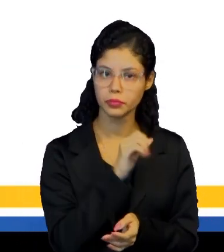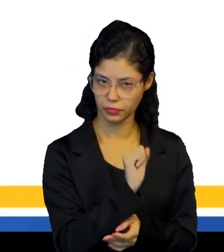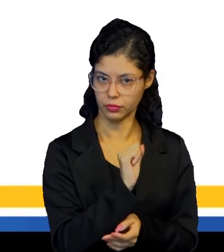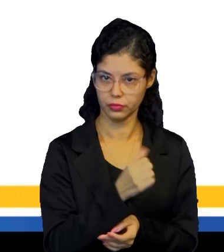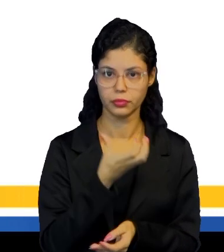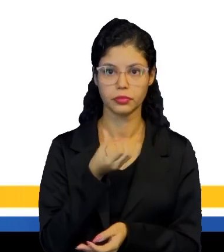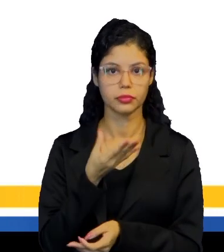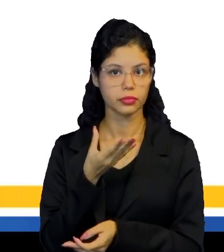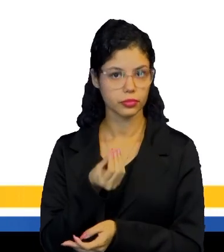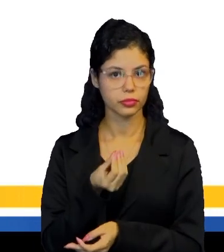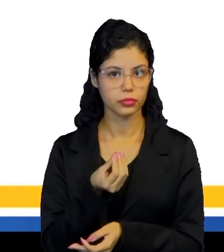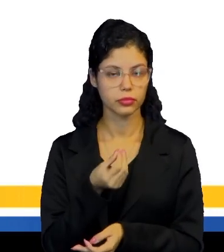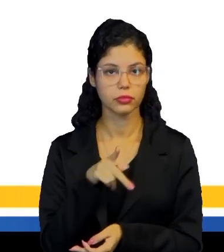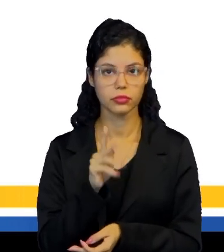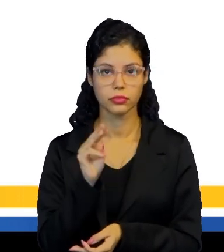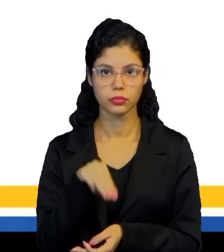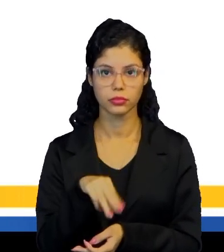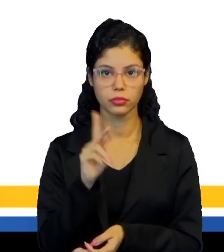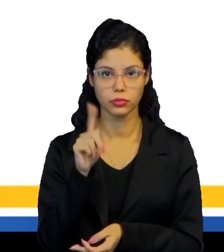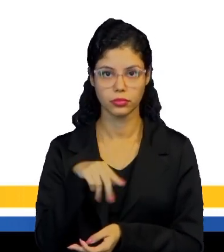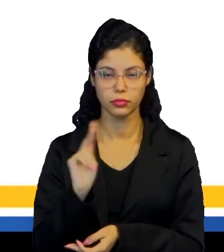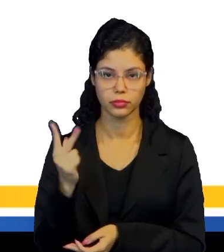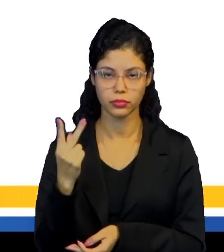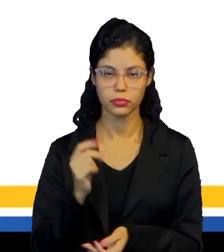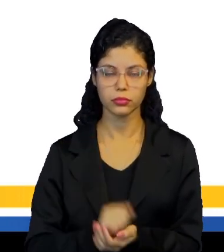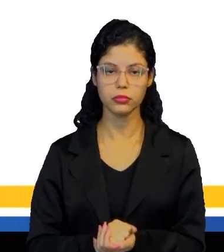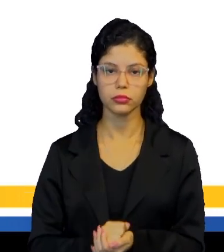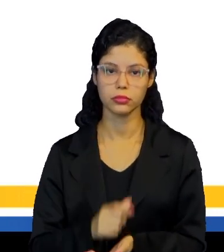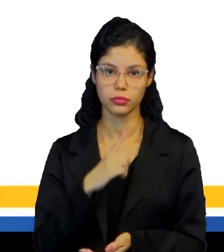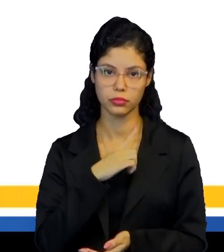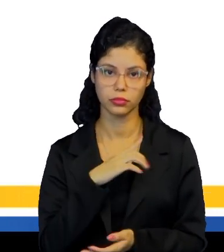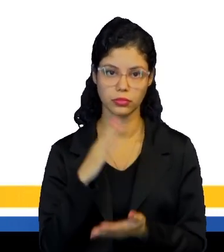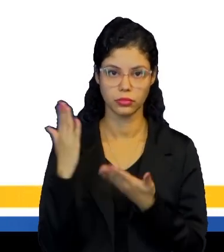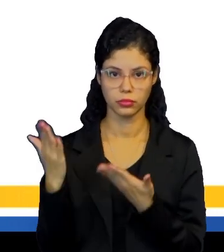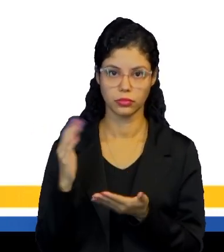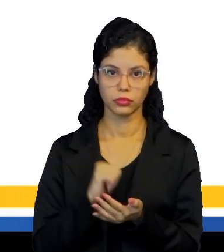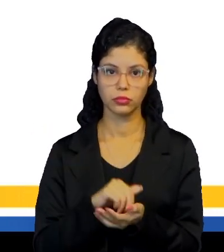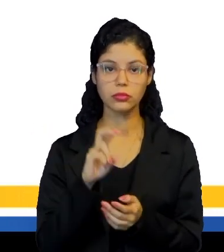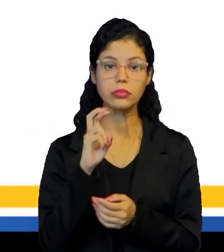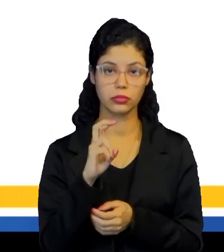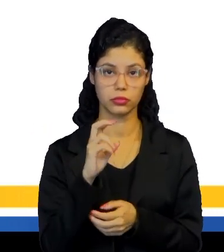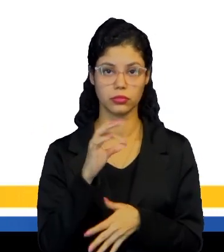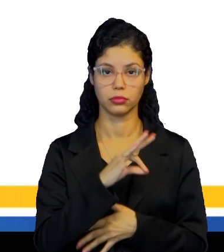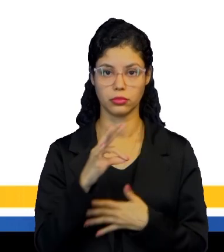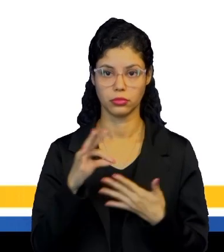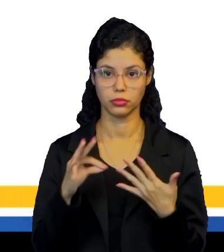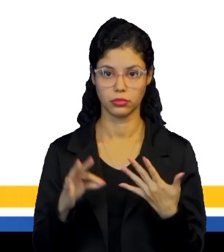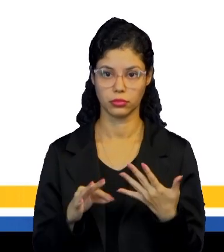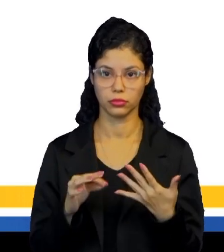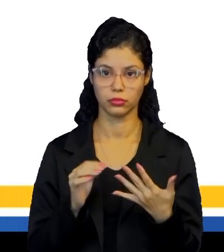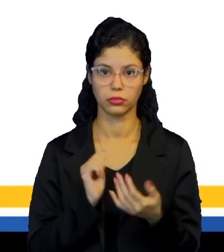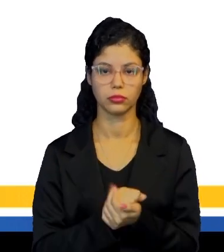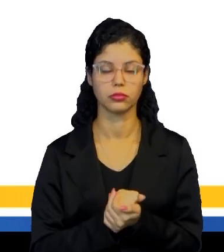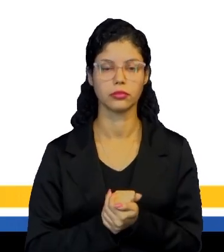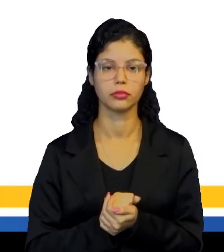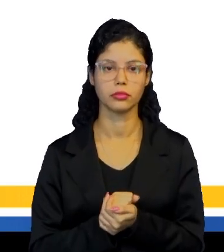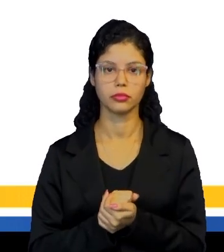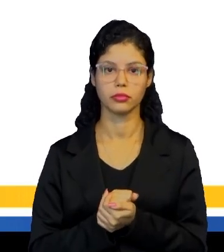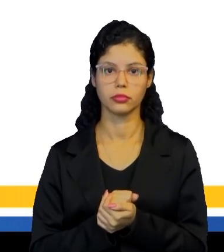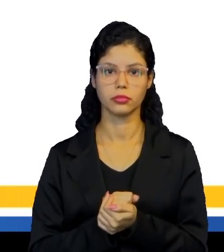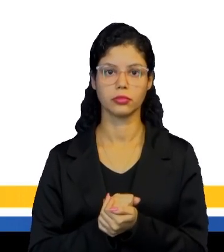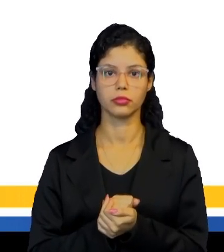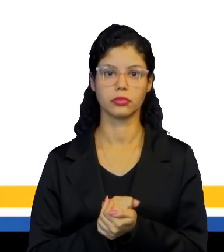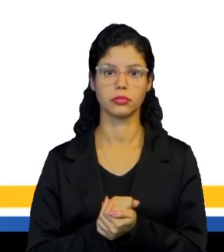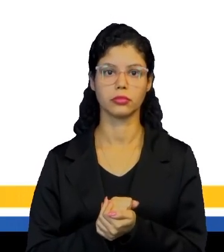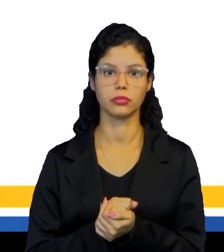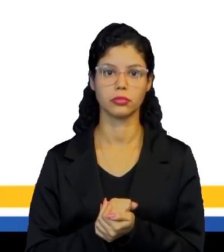de 60 km por hora e nesse caso aí nós temos cinco alternativas bom então vamos